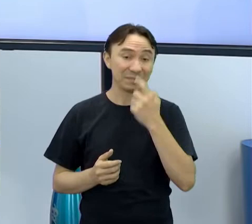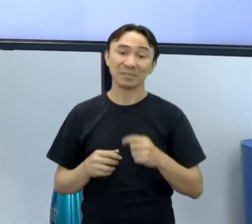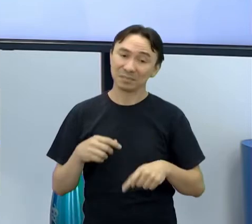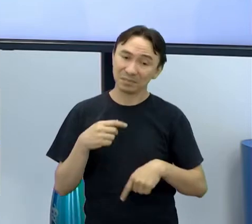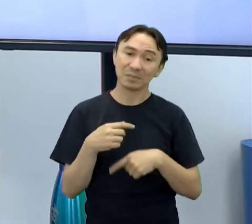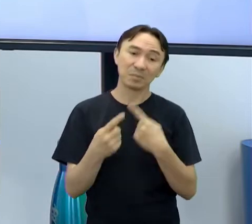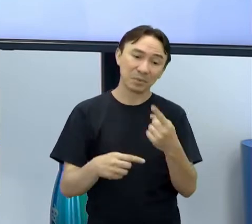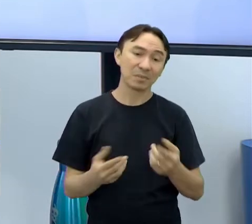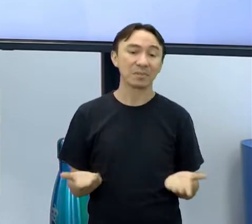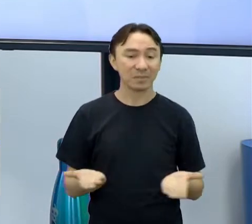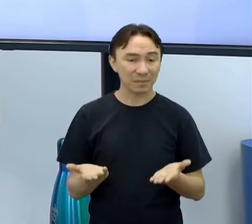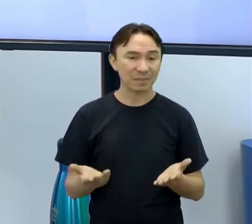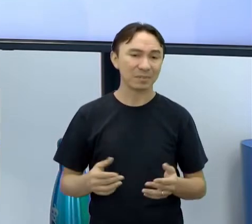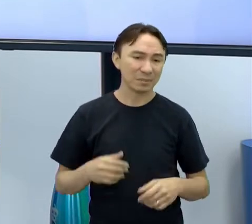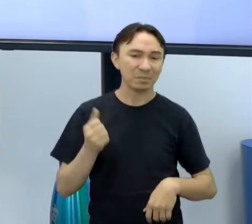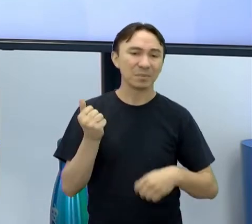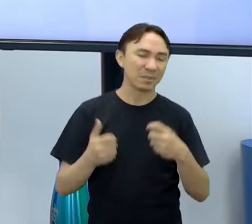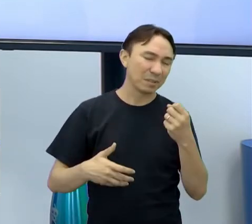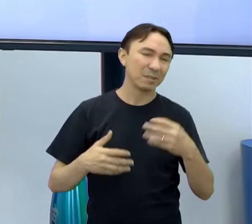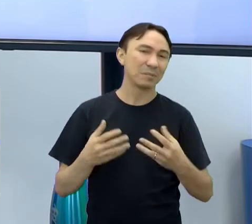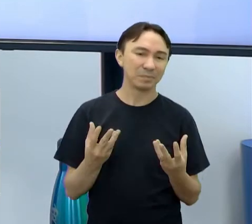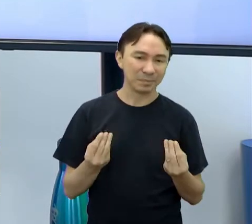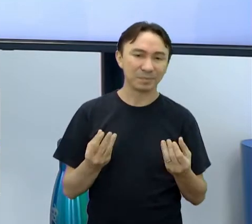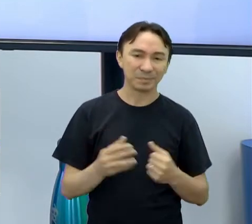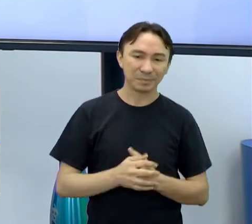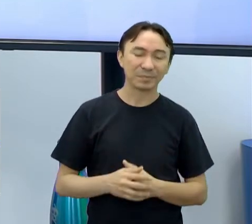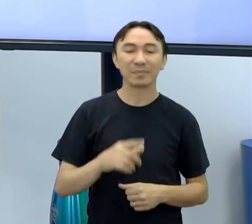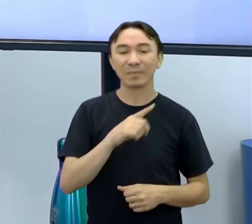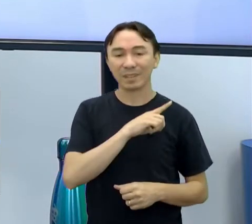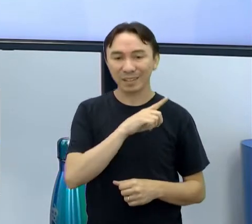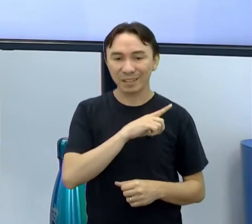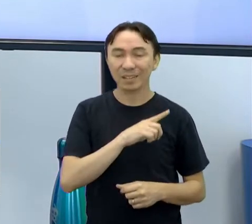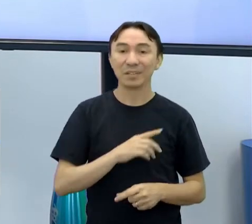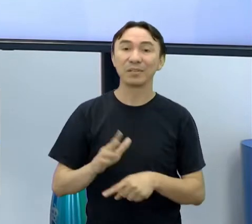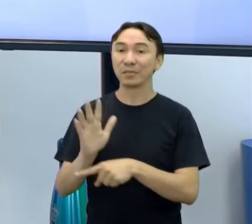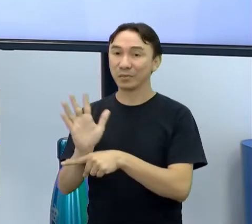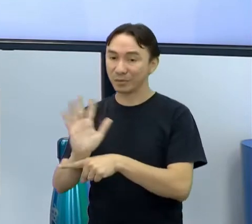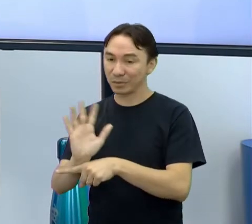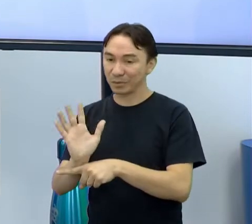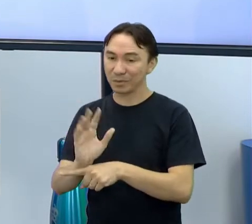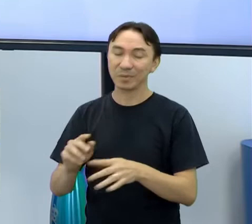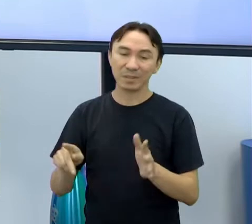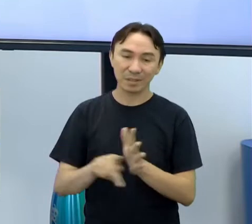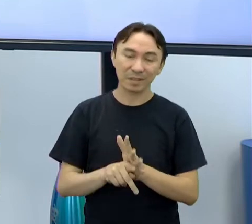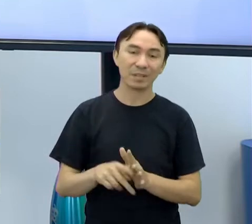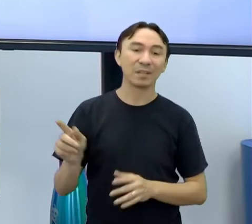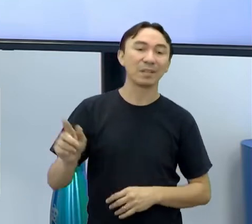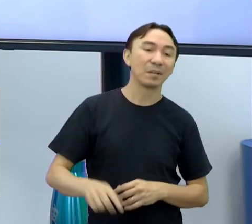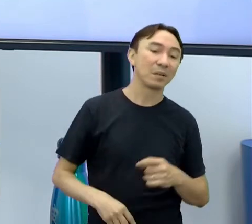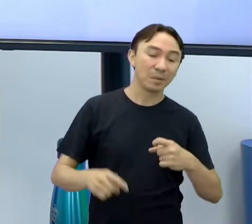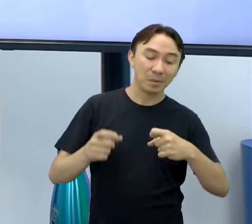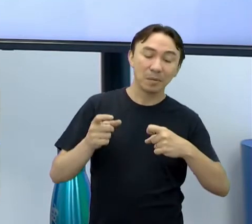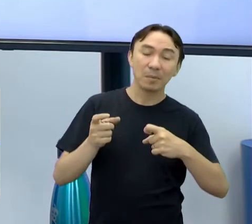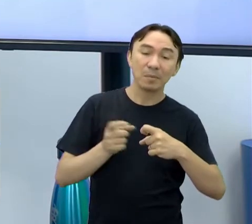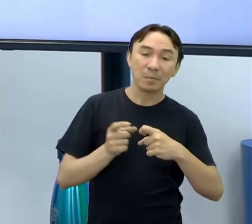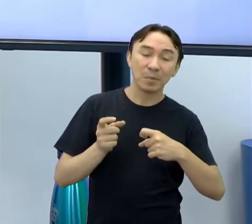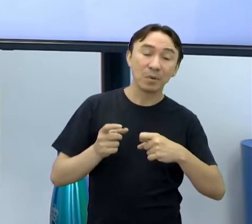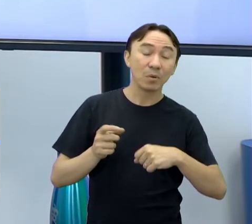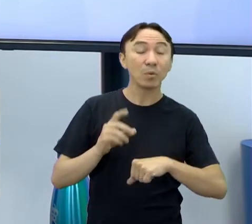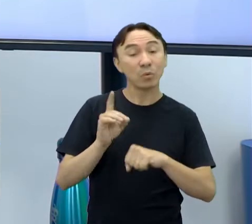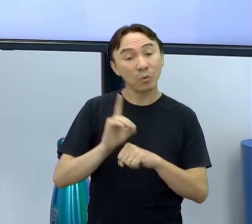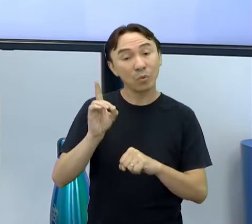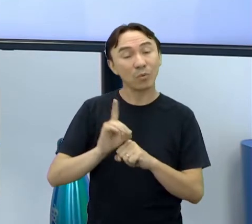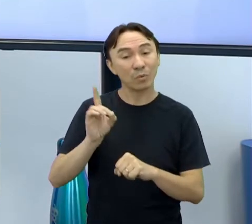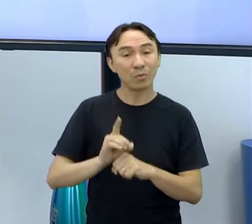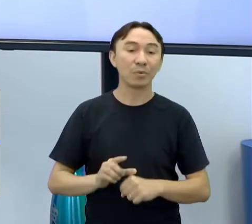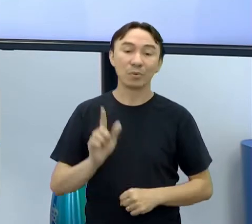sobre isso, né? A gente até viu o vídeo do Dr. Gustavo Cabral, né? Como ele consegue compartilhar aí ciência com